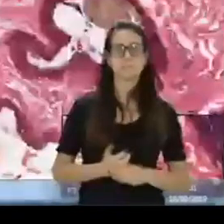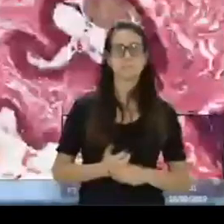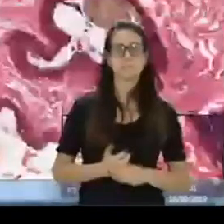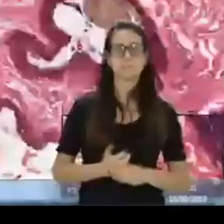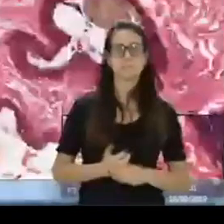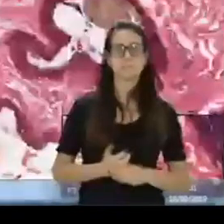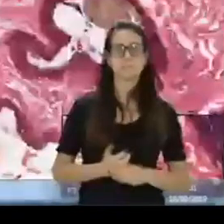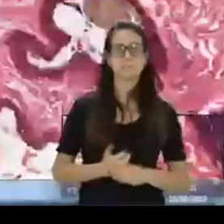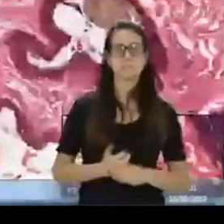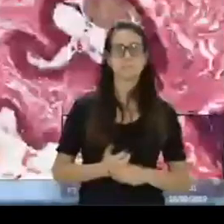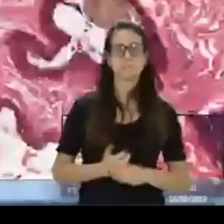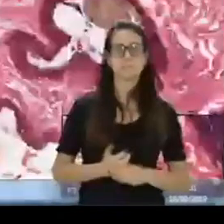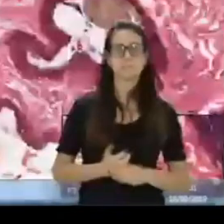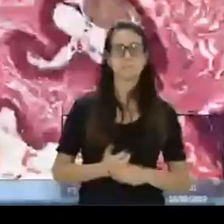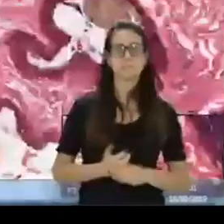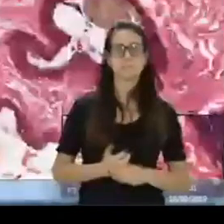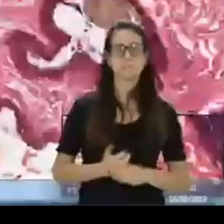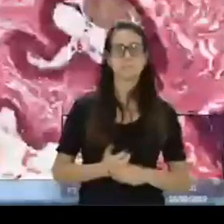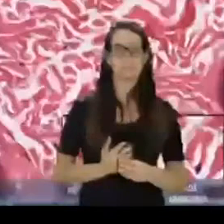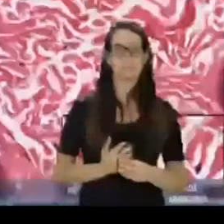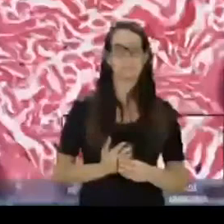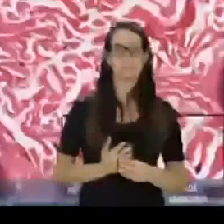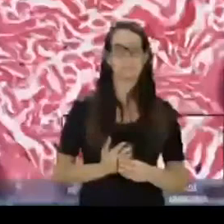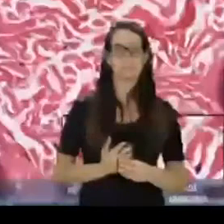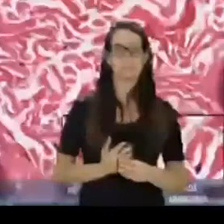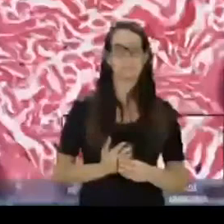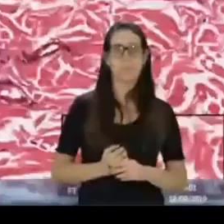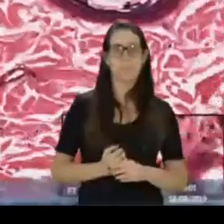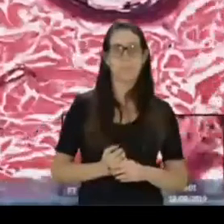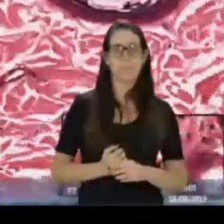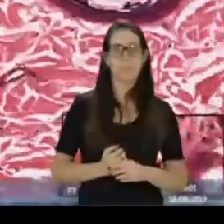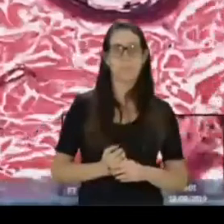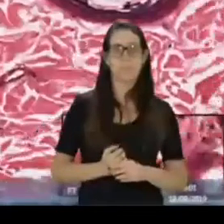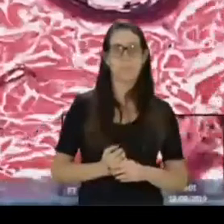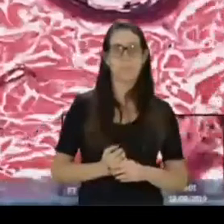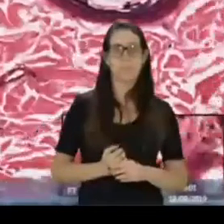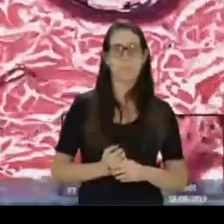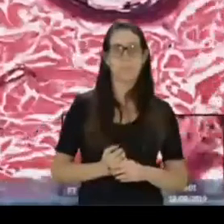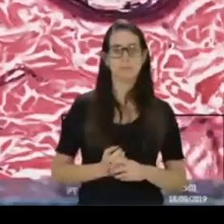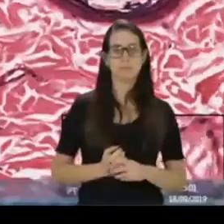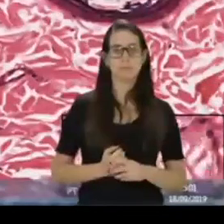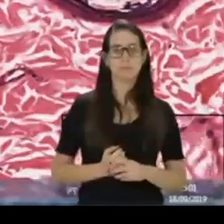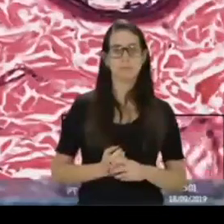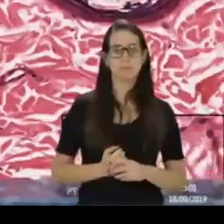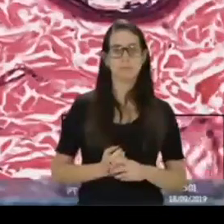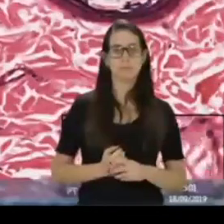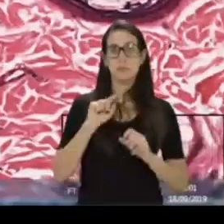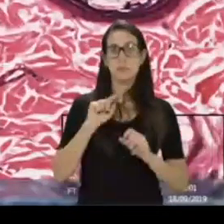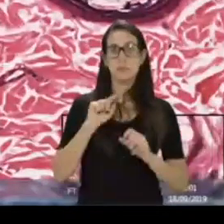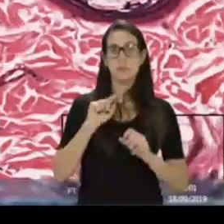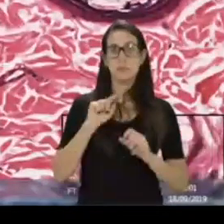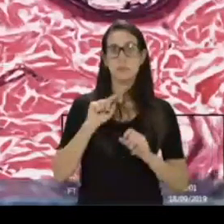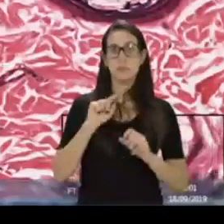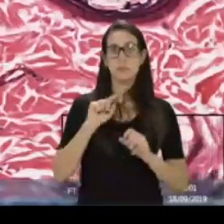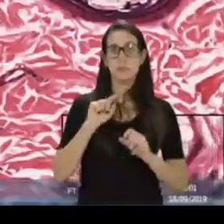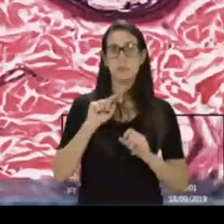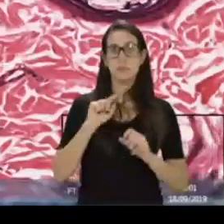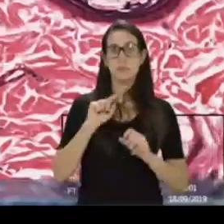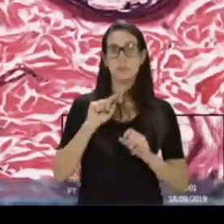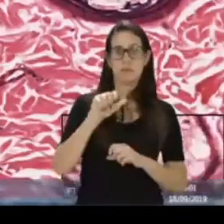cavidade, essa outra parte aqui da estrutura. Então, eu também tenho, olha só, glândulas, e quando nós observamos